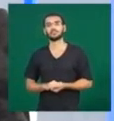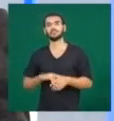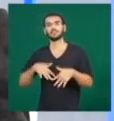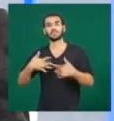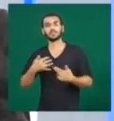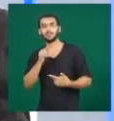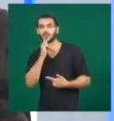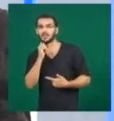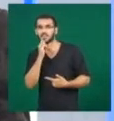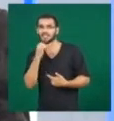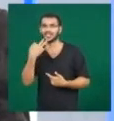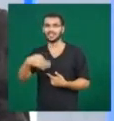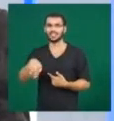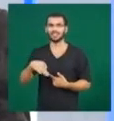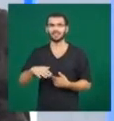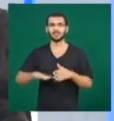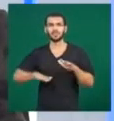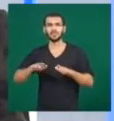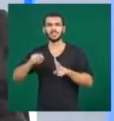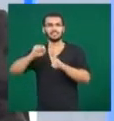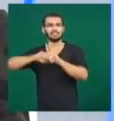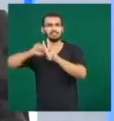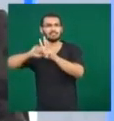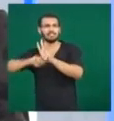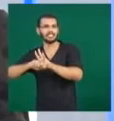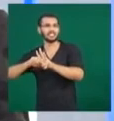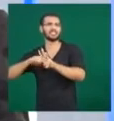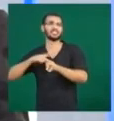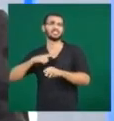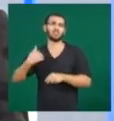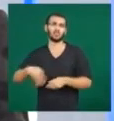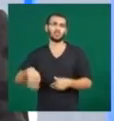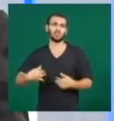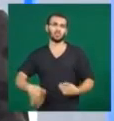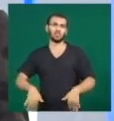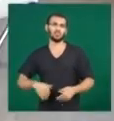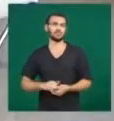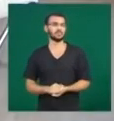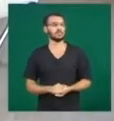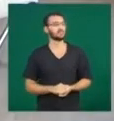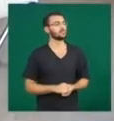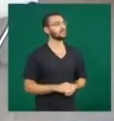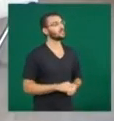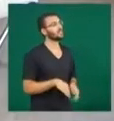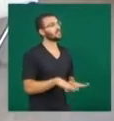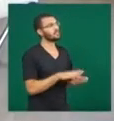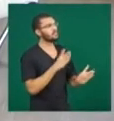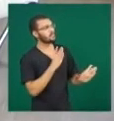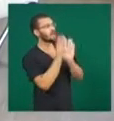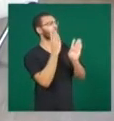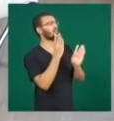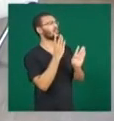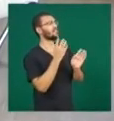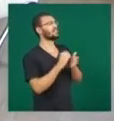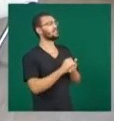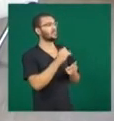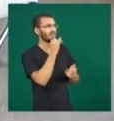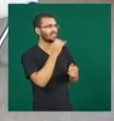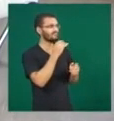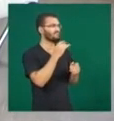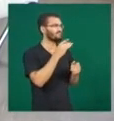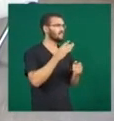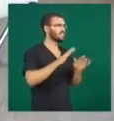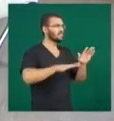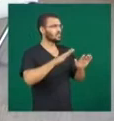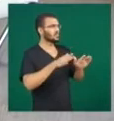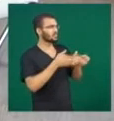aquela dor que passa de 3 meses já é considerada dor crônica. Em relação ao diagnóstico, quer dizer, quando a gente tem um tempo de dor aí, inevitavelmente a gente tem que buscar